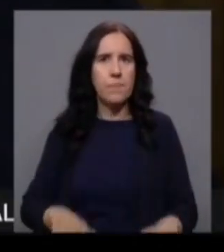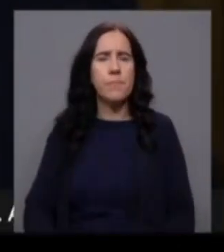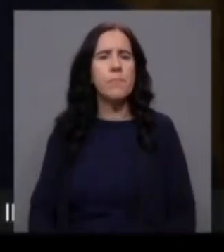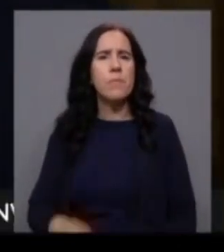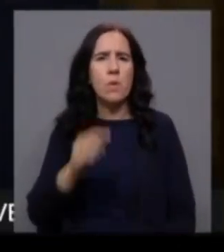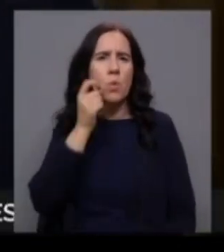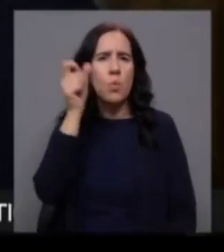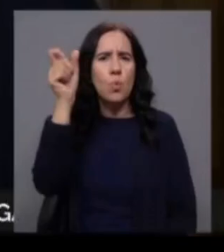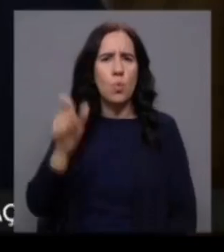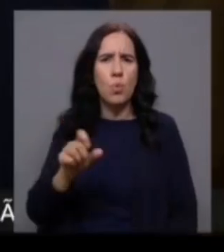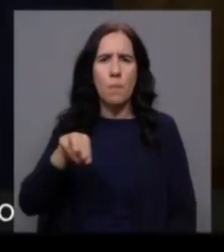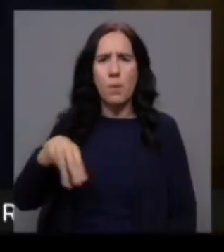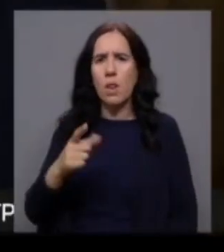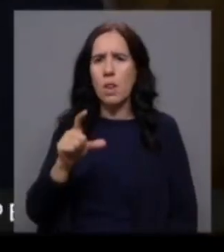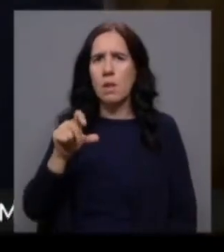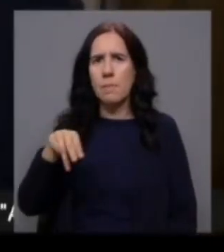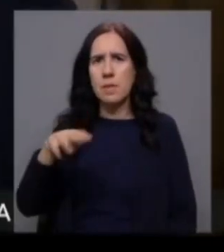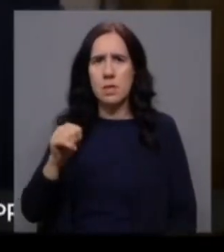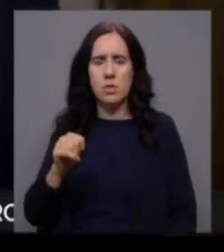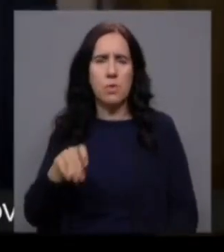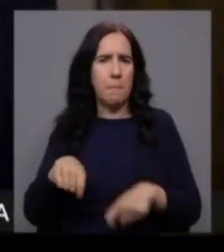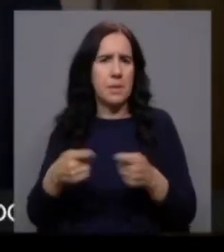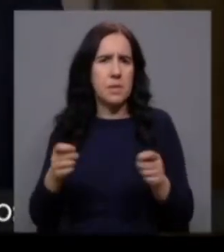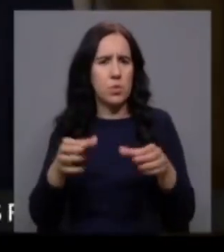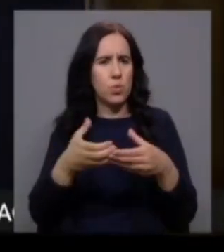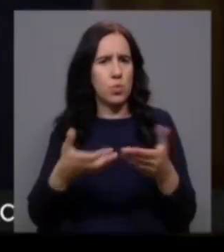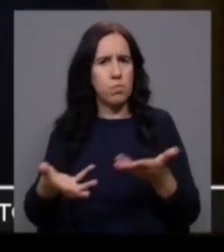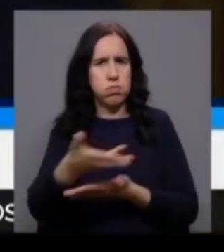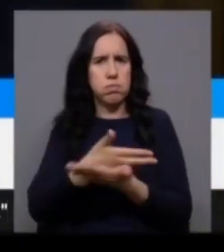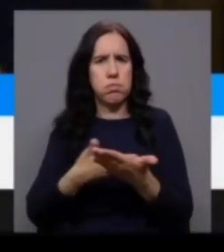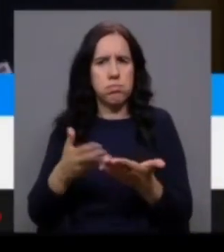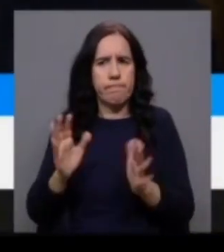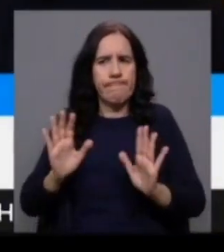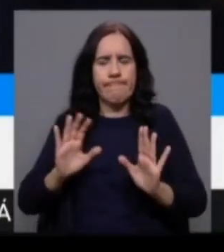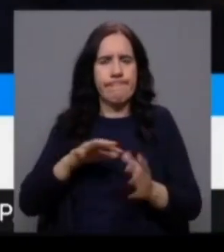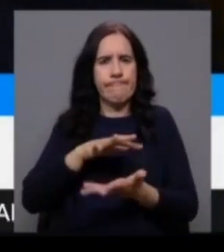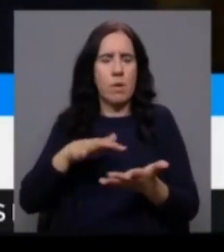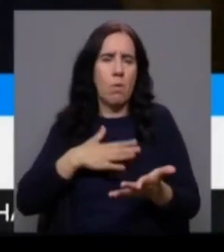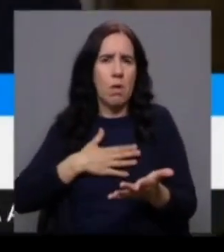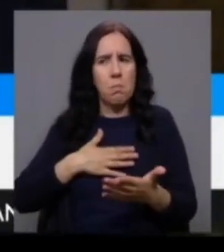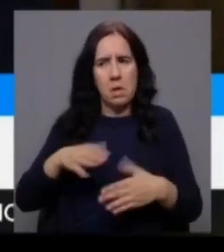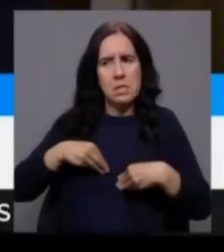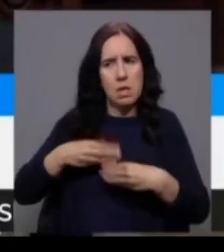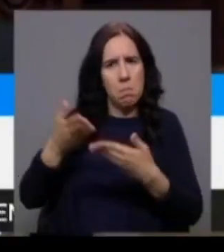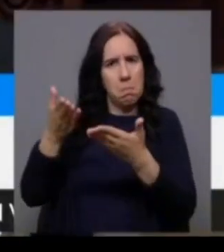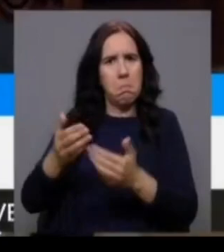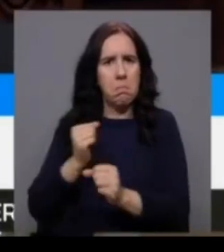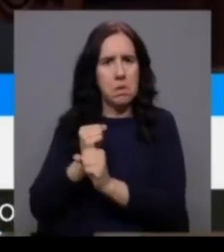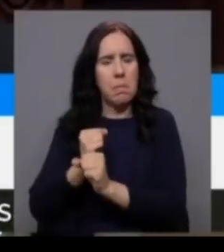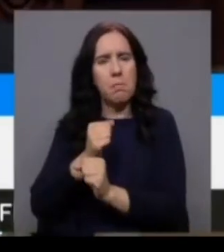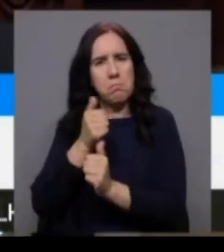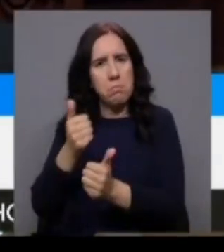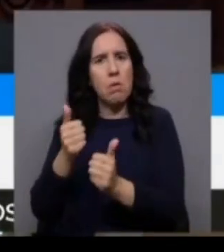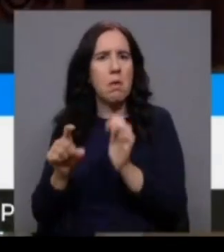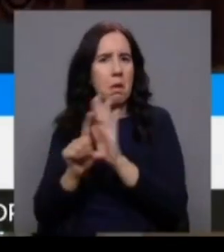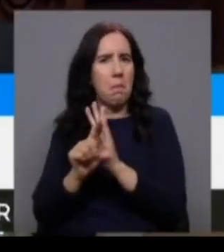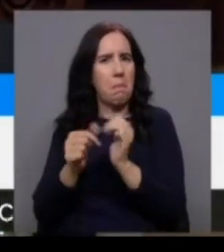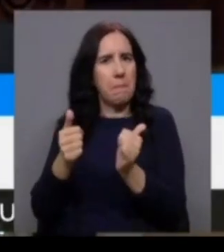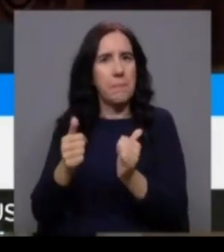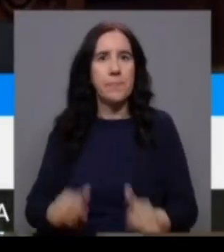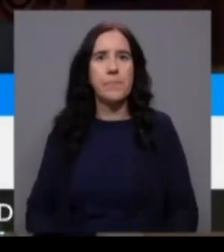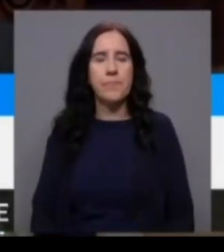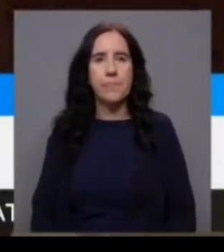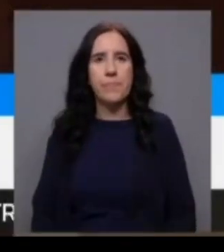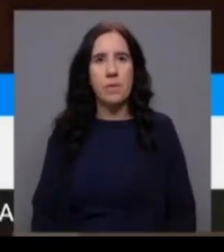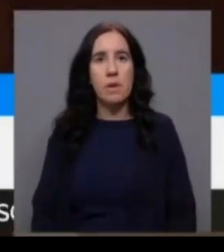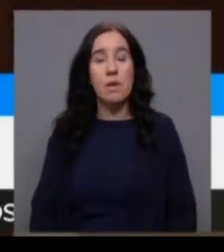partido nesta altura e ao grupo parlamentar. Aceitámos isto e agradecemos o trabalho feito. Agora, a questão de legalidade está perfeitamente salvaguardada. O caso surge cerca de um ano depois